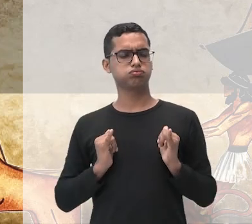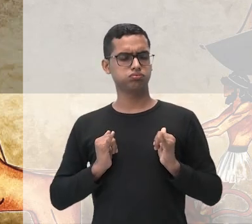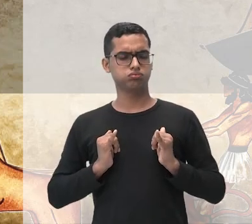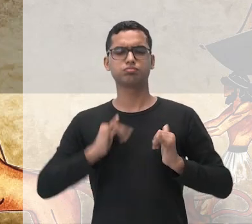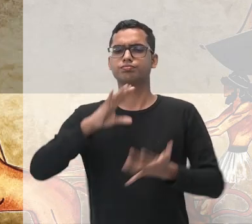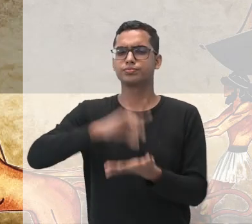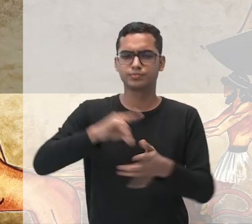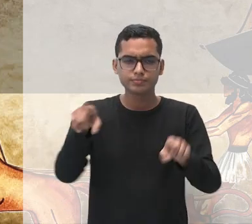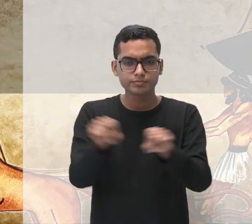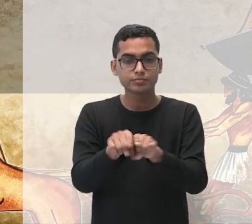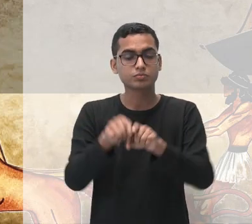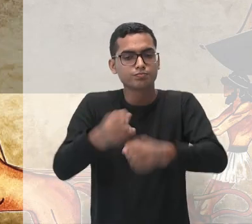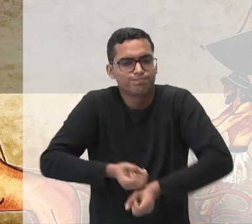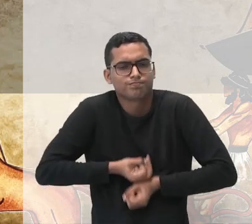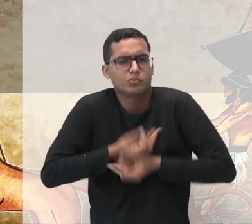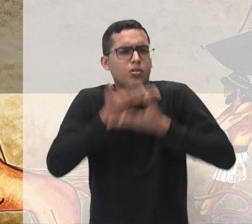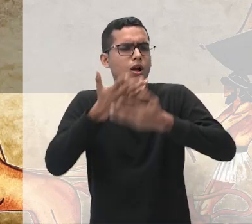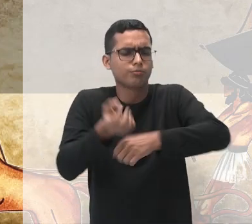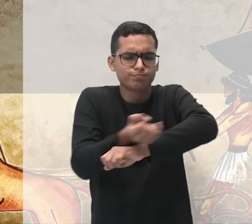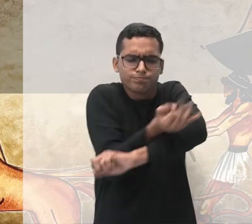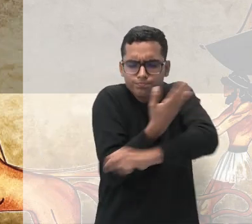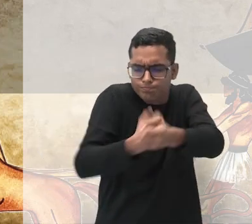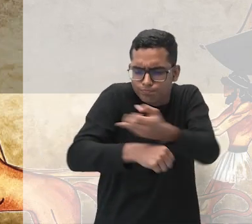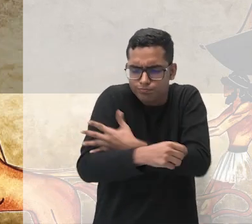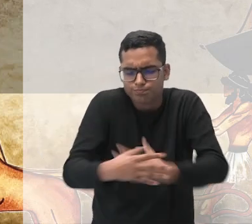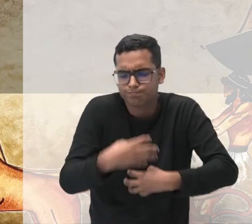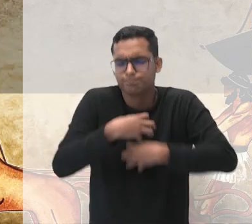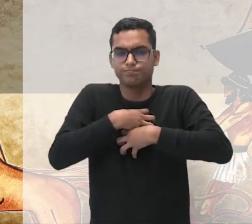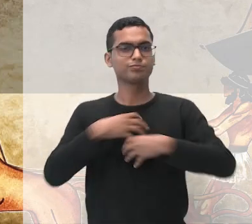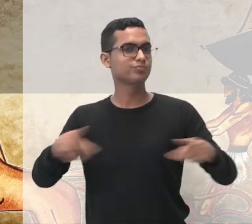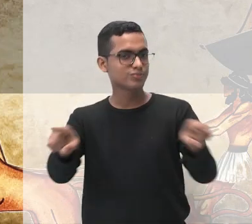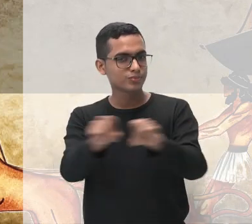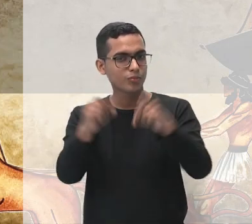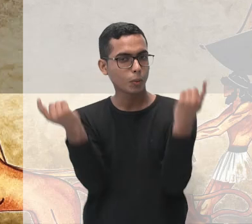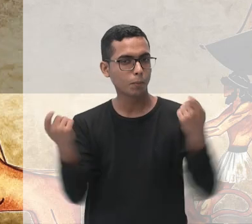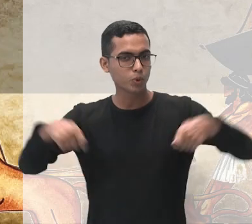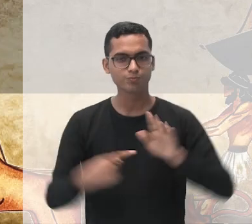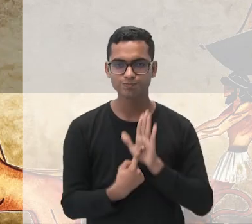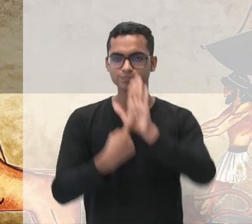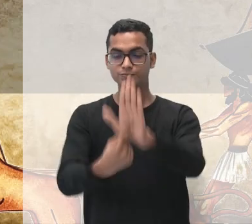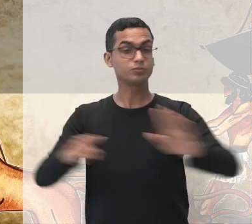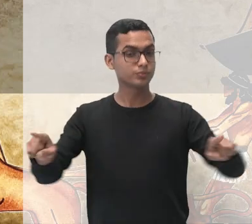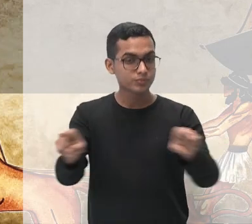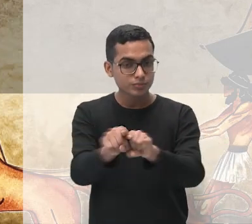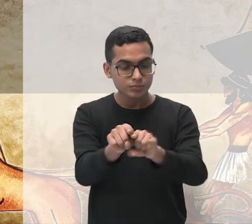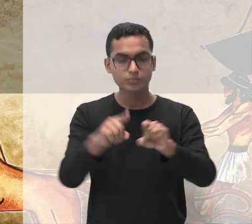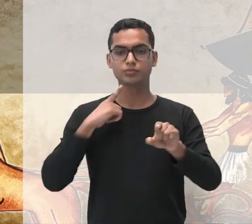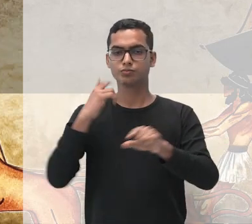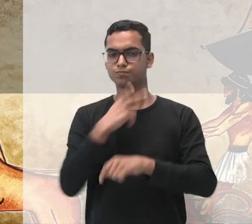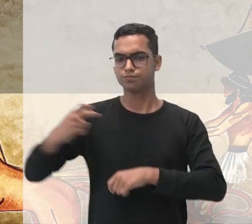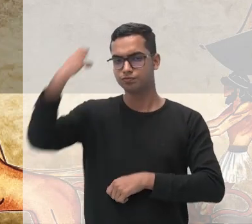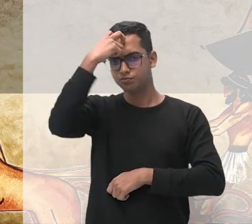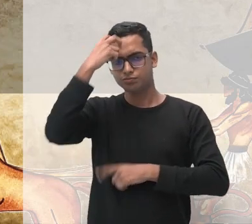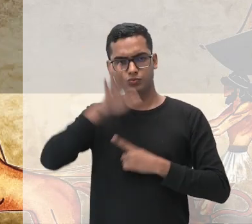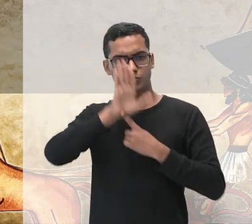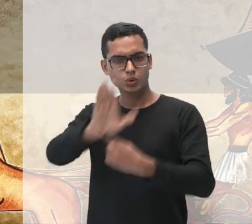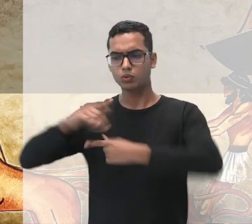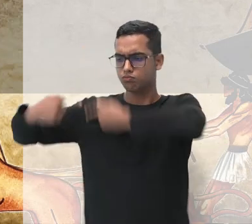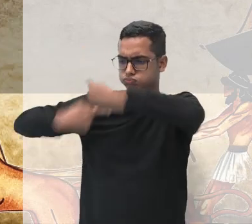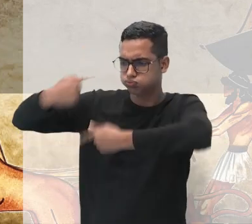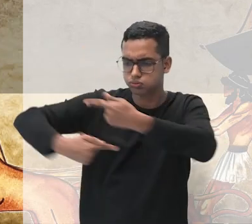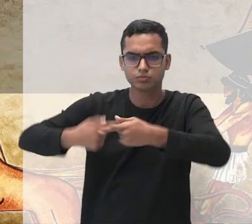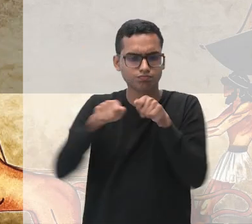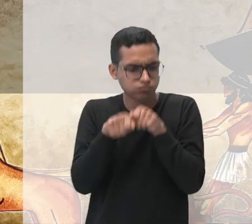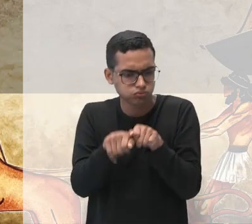de expressar sentimentos e emoções. E um mais ainda, levar a nossa cultura